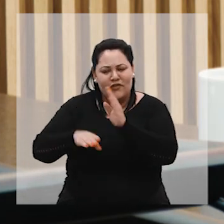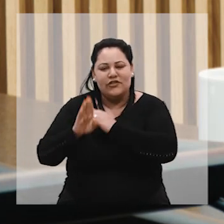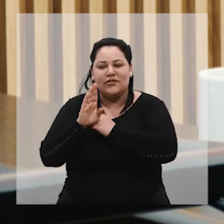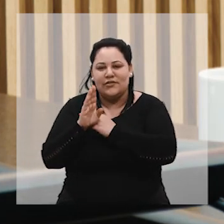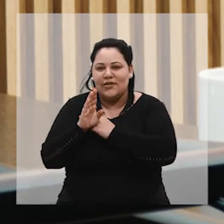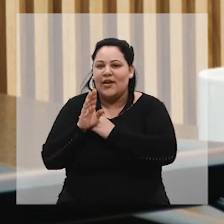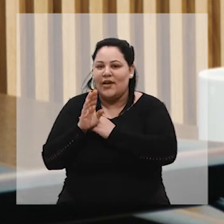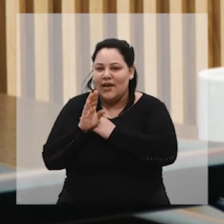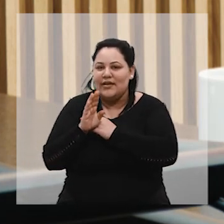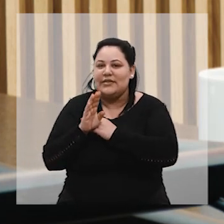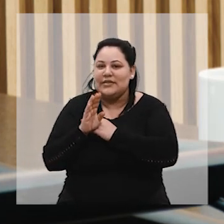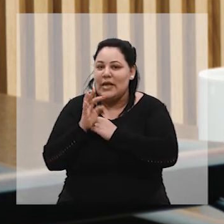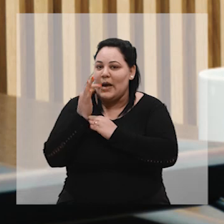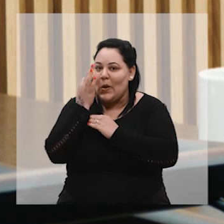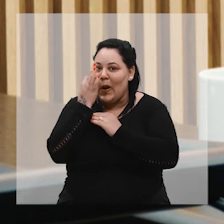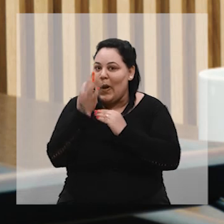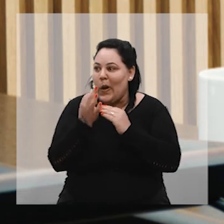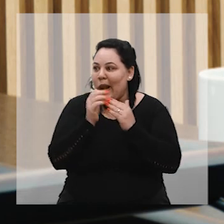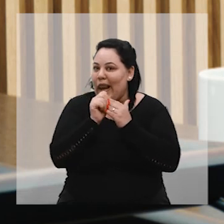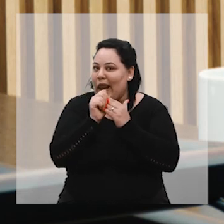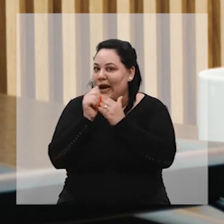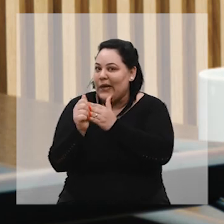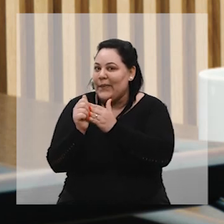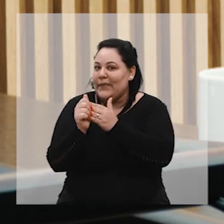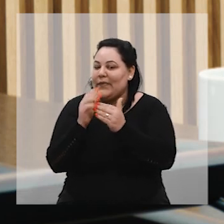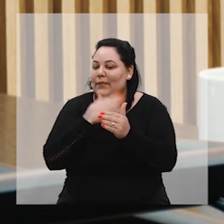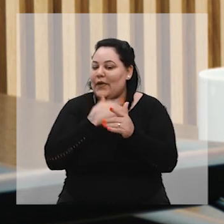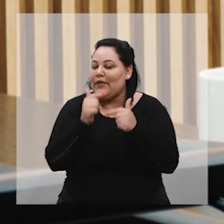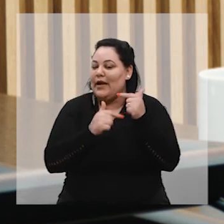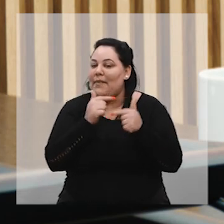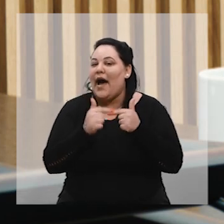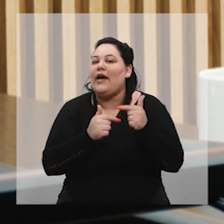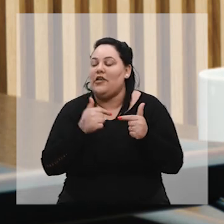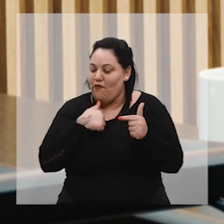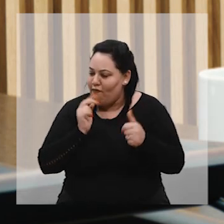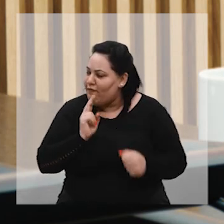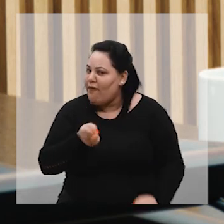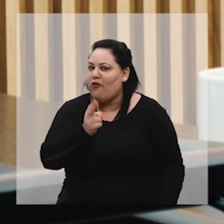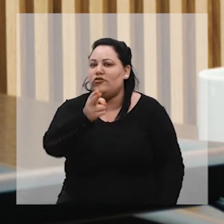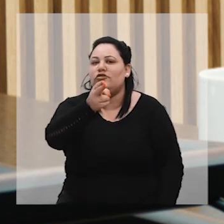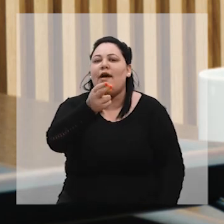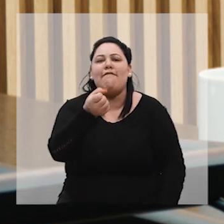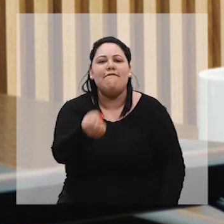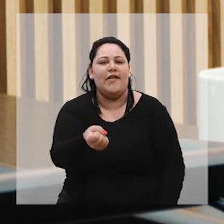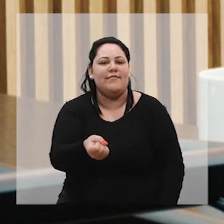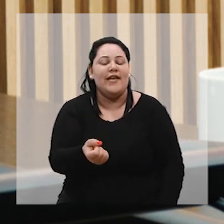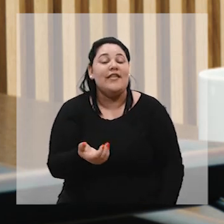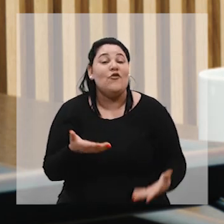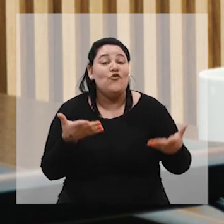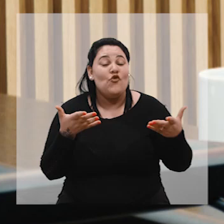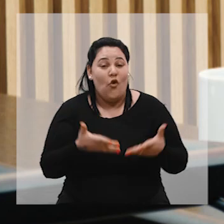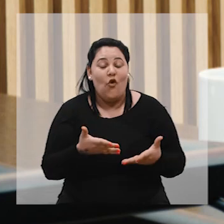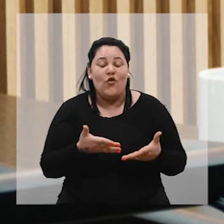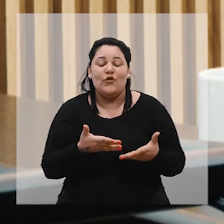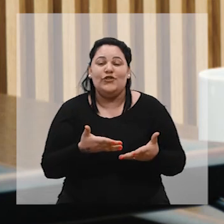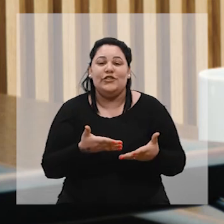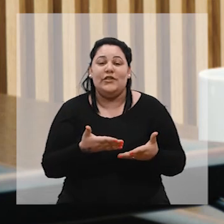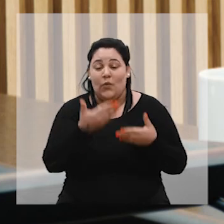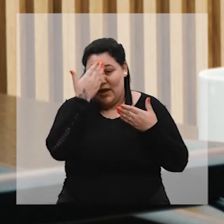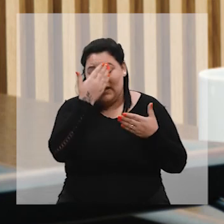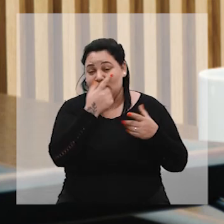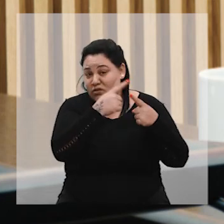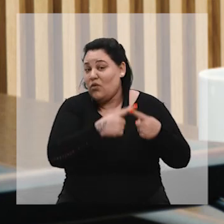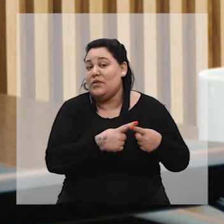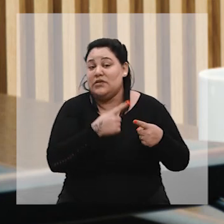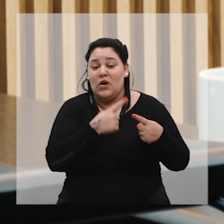olhando e um dia eles vão me olhar mais ainda. Então eu vou continuar nessa trajetória. E aí hoje, cara, graças